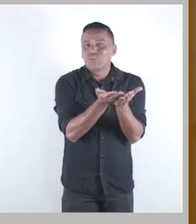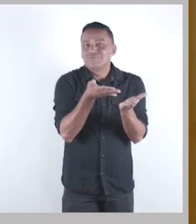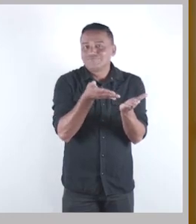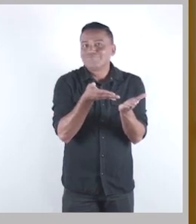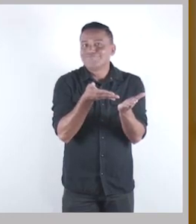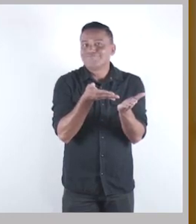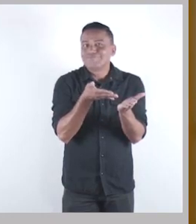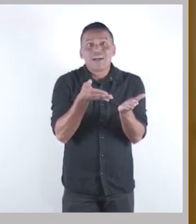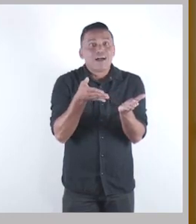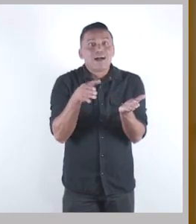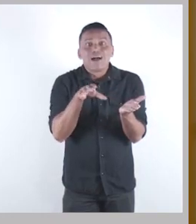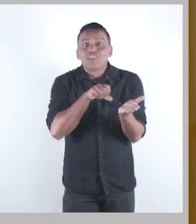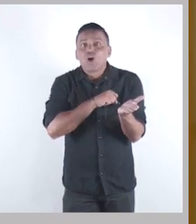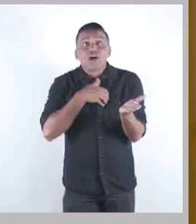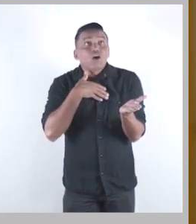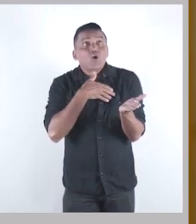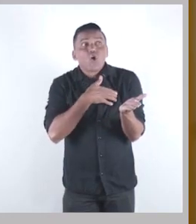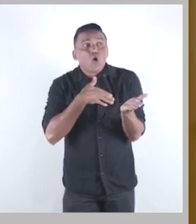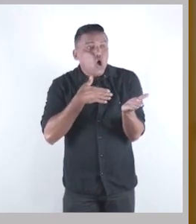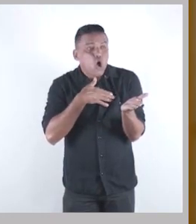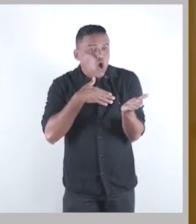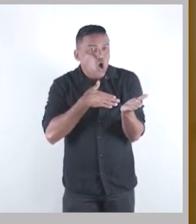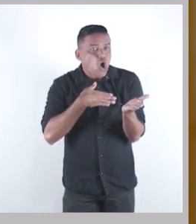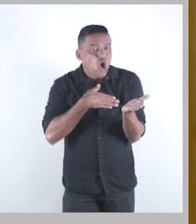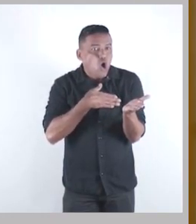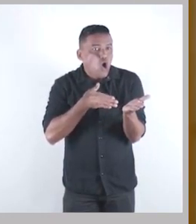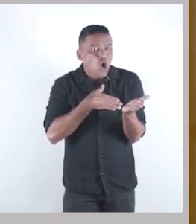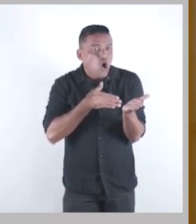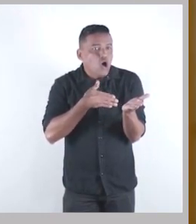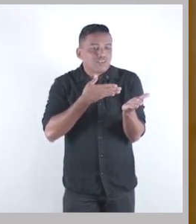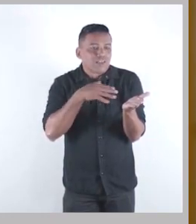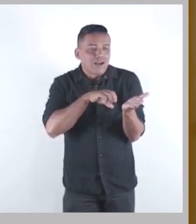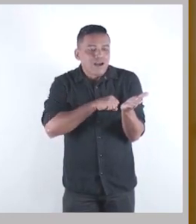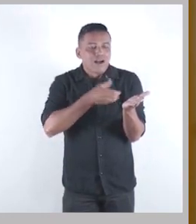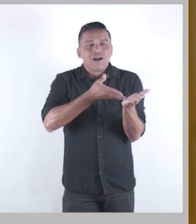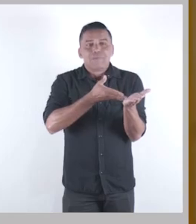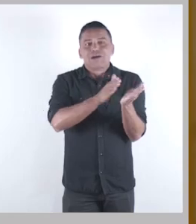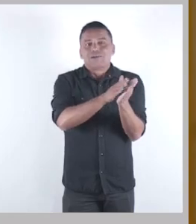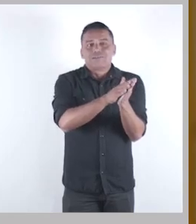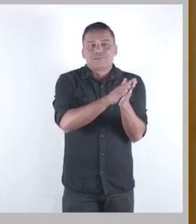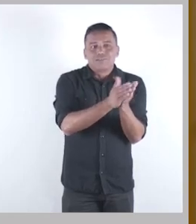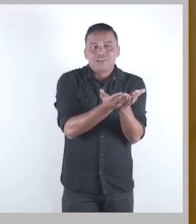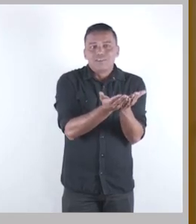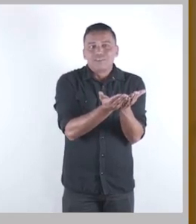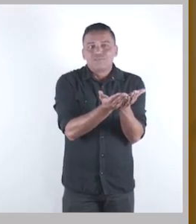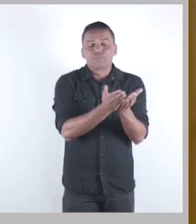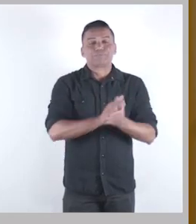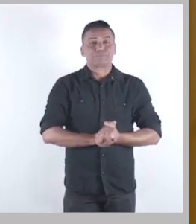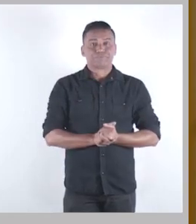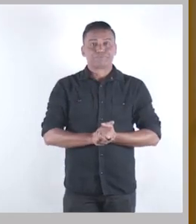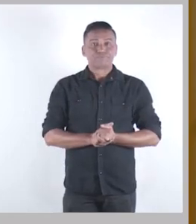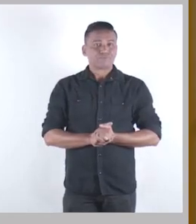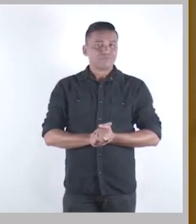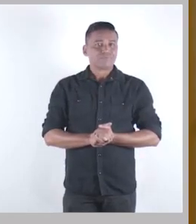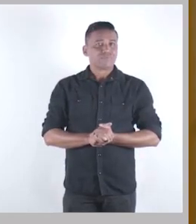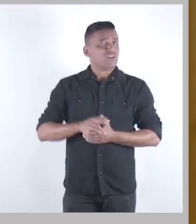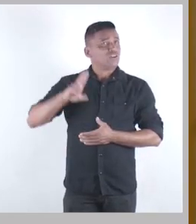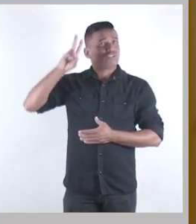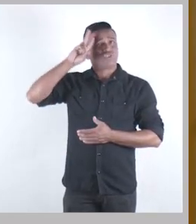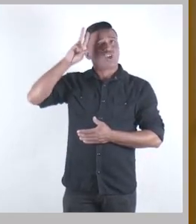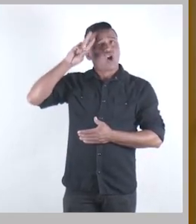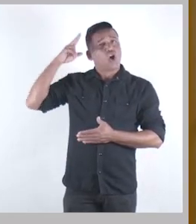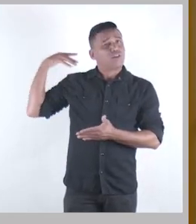que gosta do livro, né? E tem um histórico de leitura, né? O senhor falou